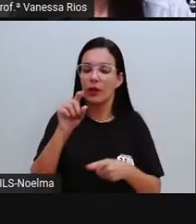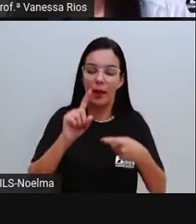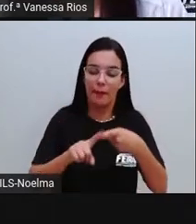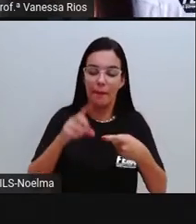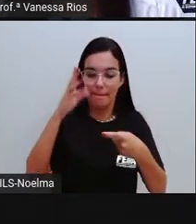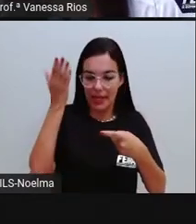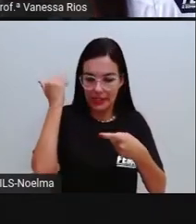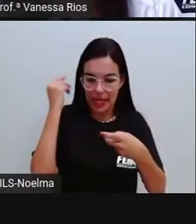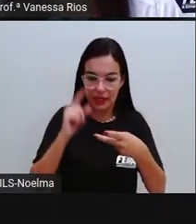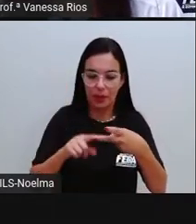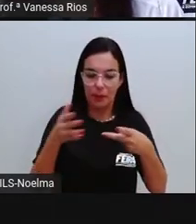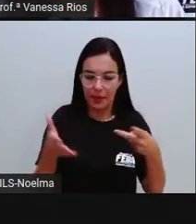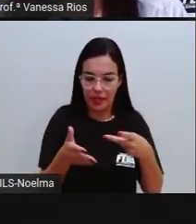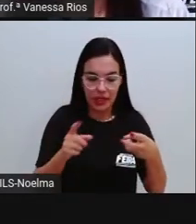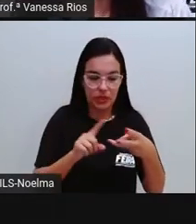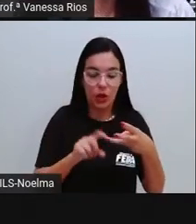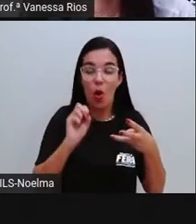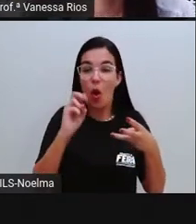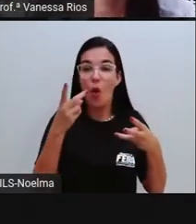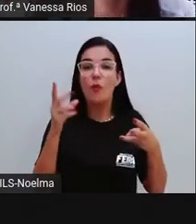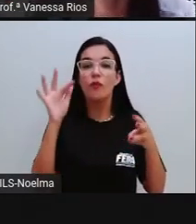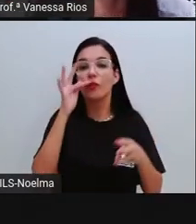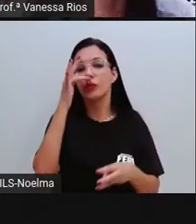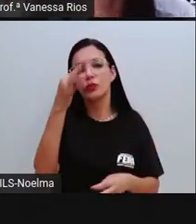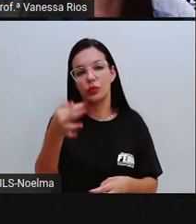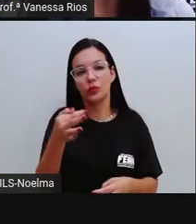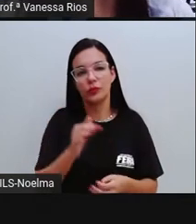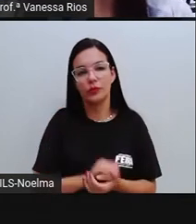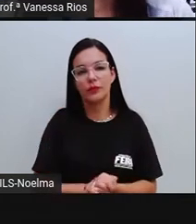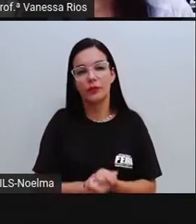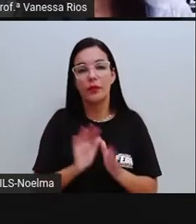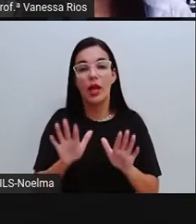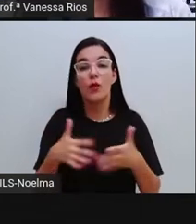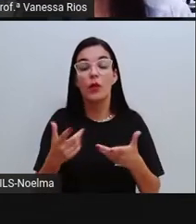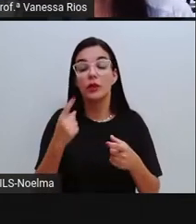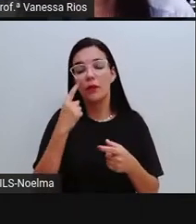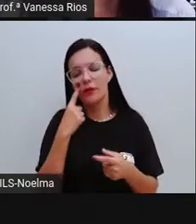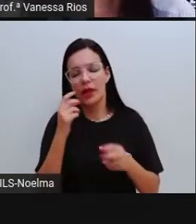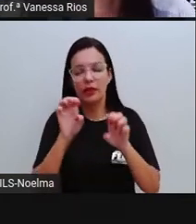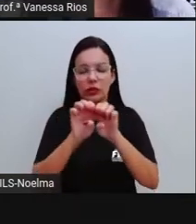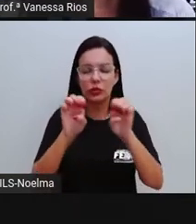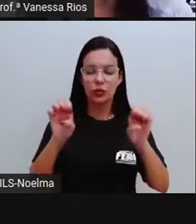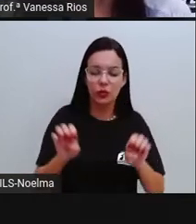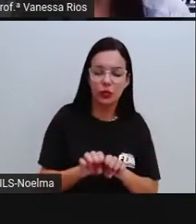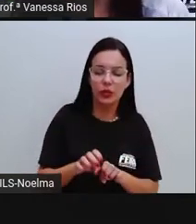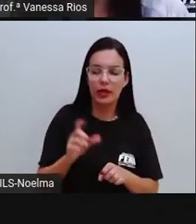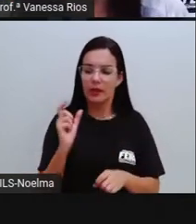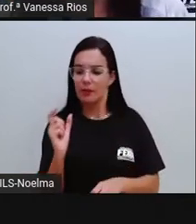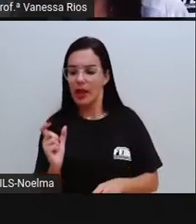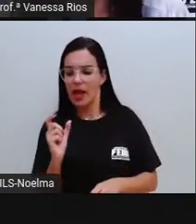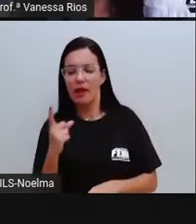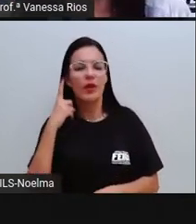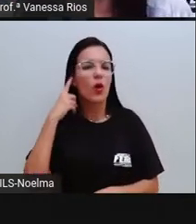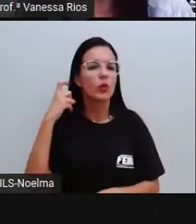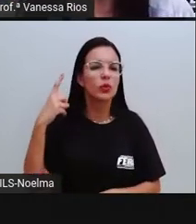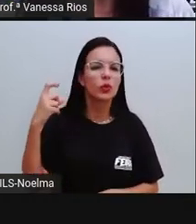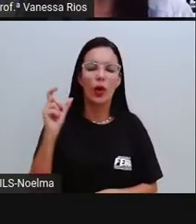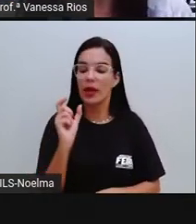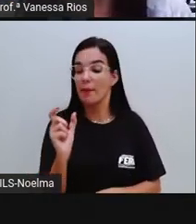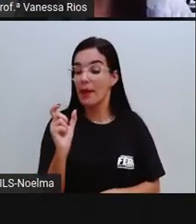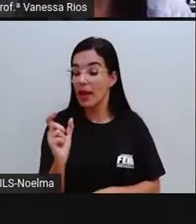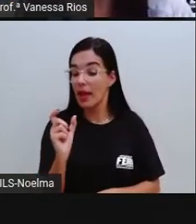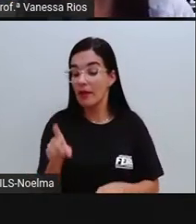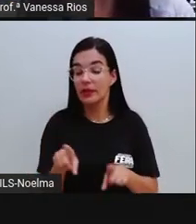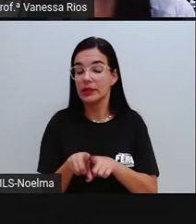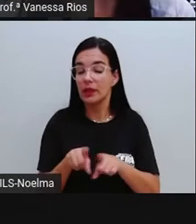ou futuro. Quando a gente observa a estrutura da palavra, o som da palavra e o nosso entendimento, né,